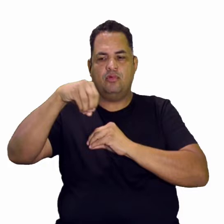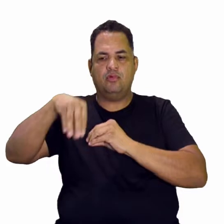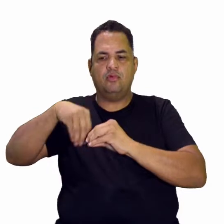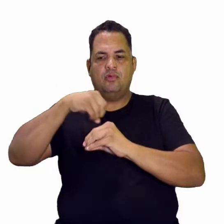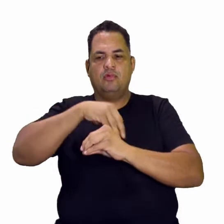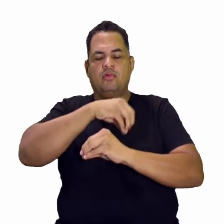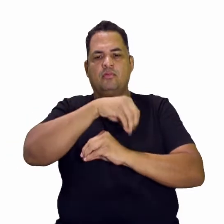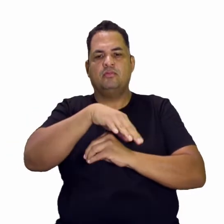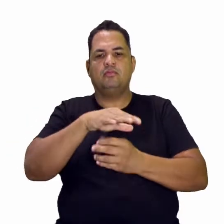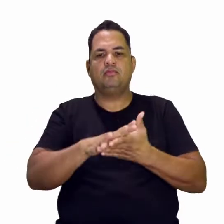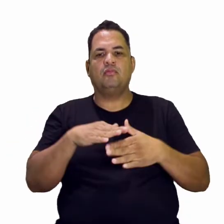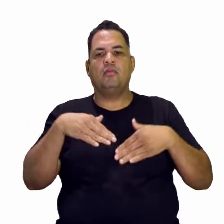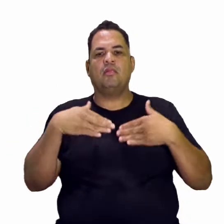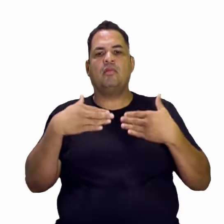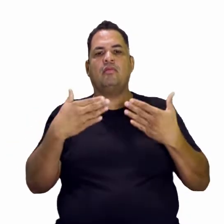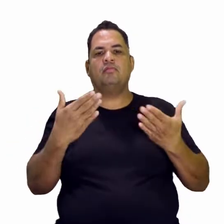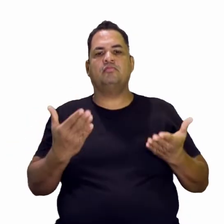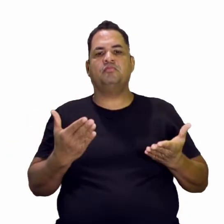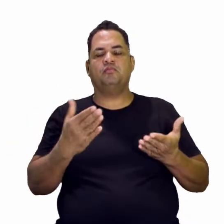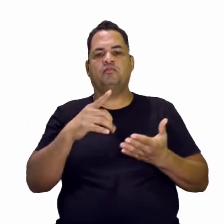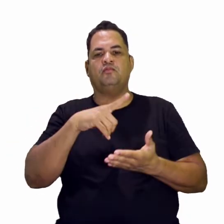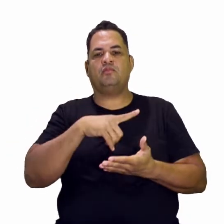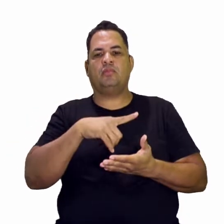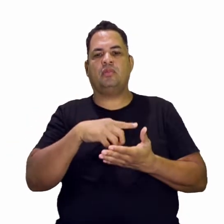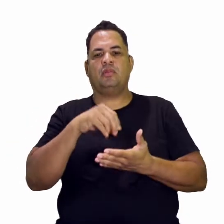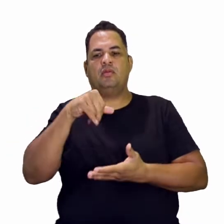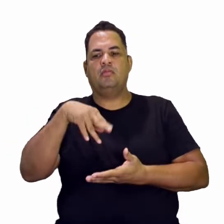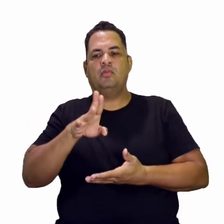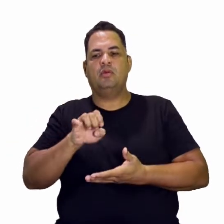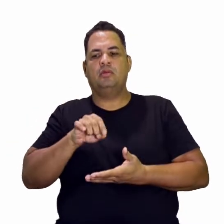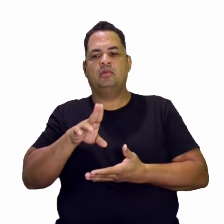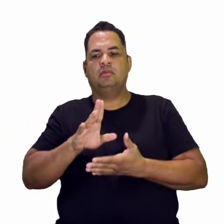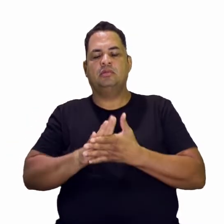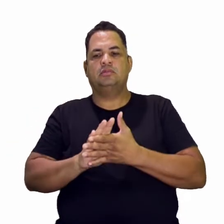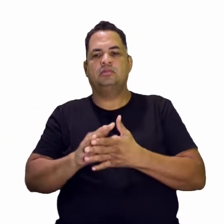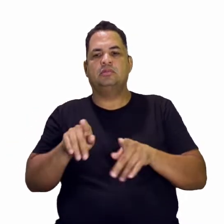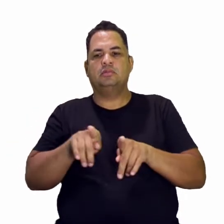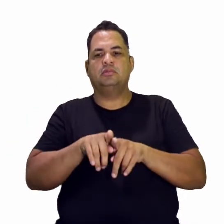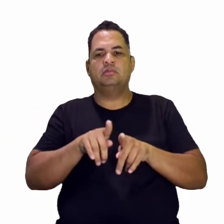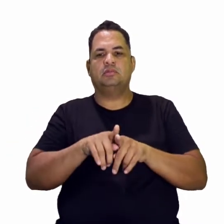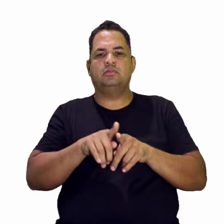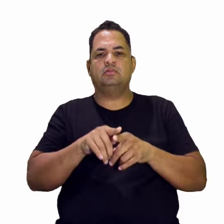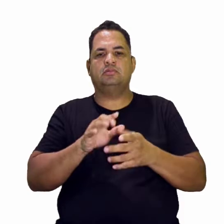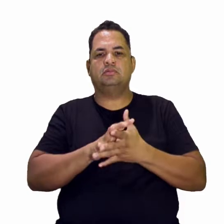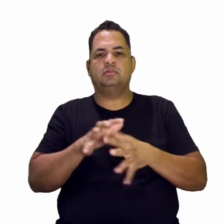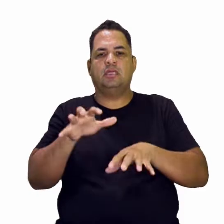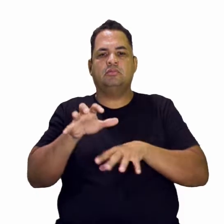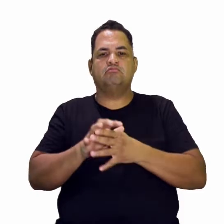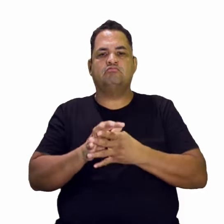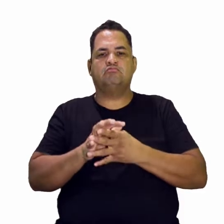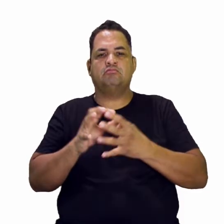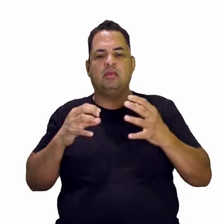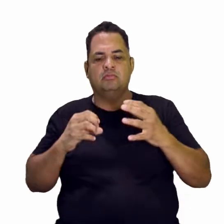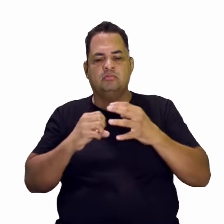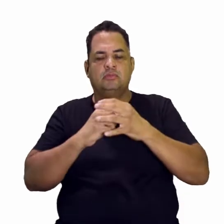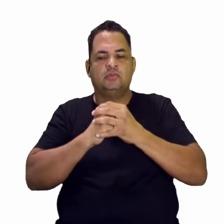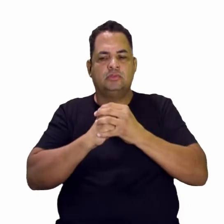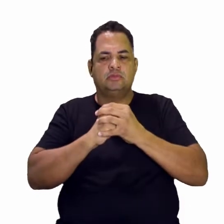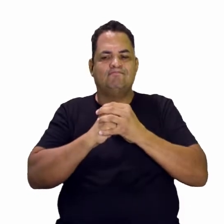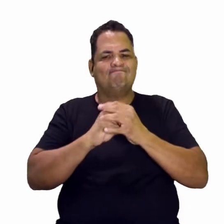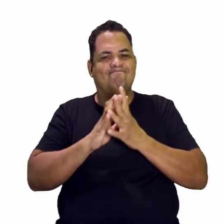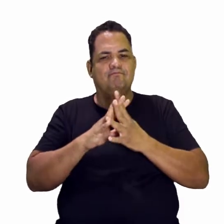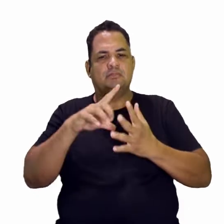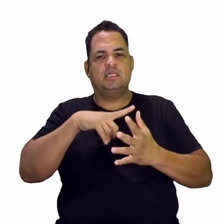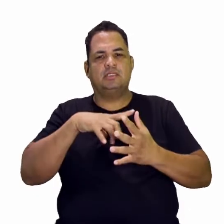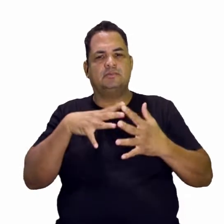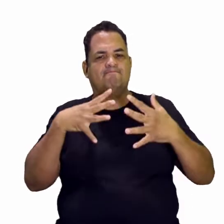Fungi. Agora, quando chega nas moneras e nos protistas, aí dá uma certa confusãozinha, tá bom? Mas